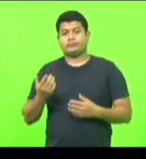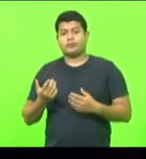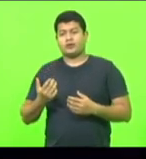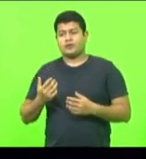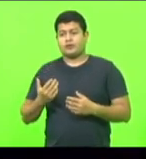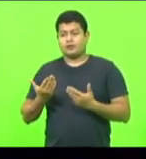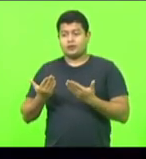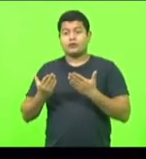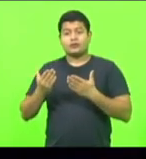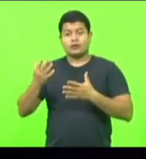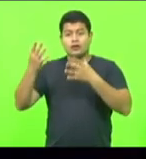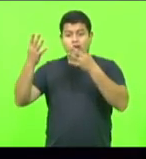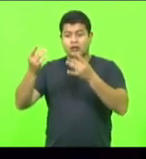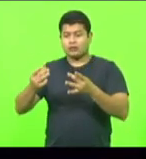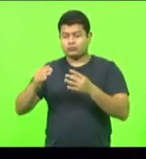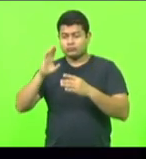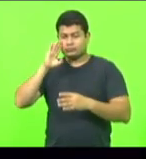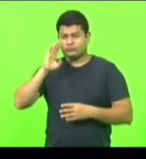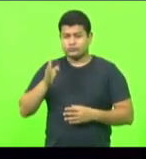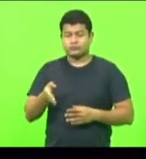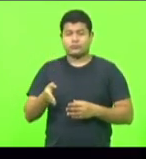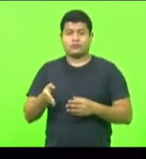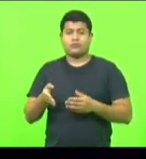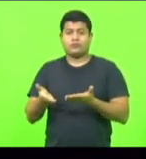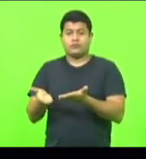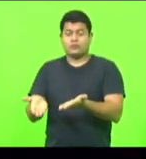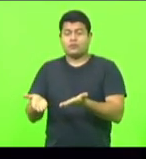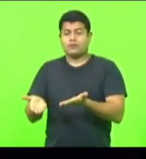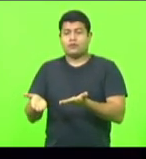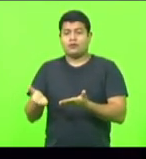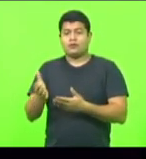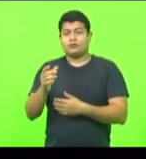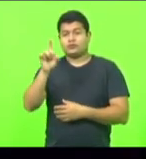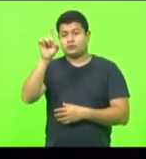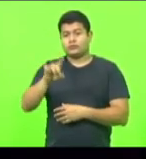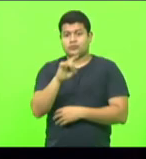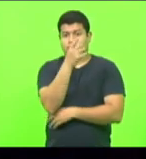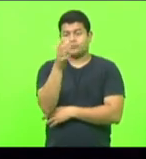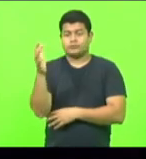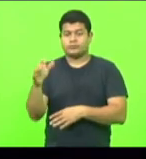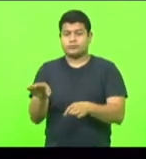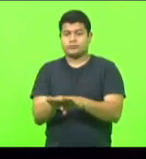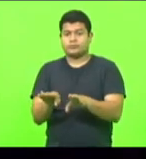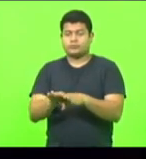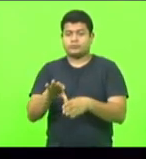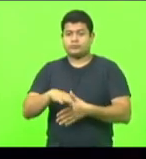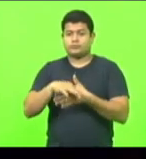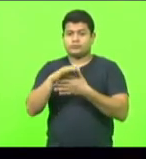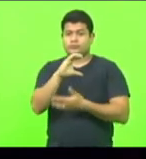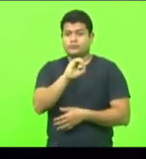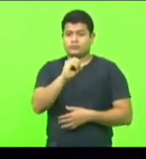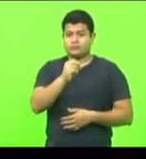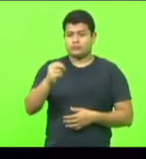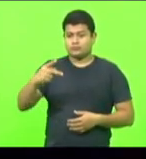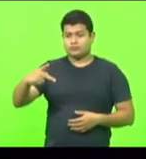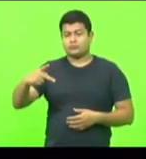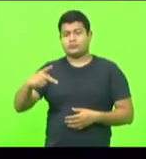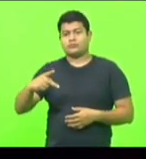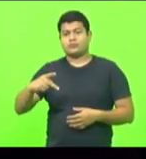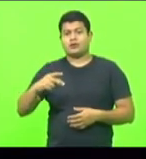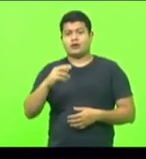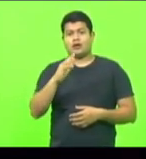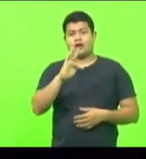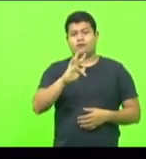ambiental, lideranças do sistema cooperativo, das federações, como a FAESC, a